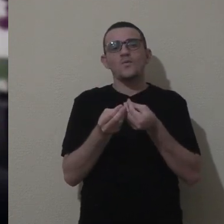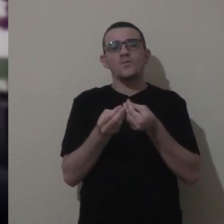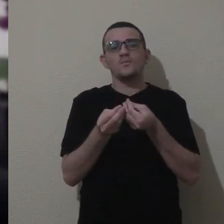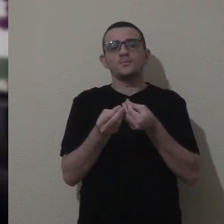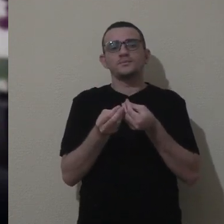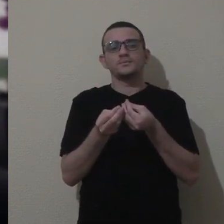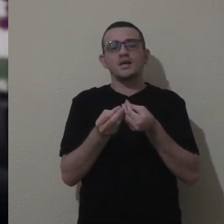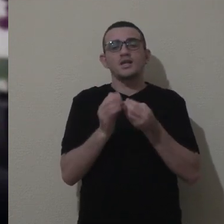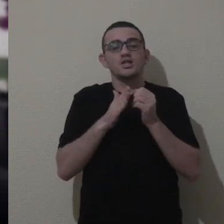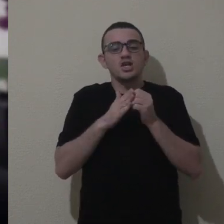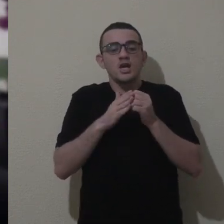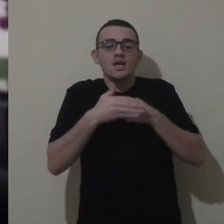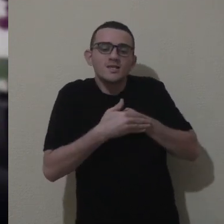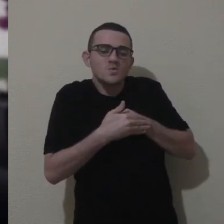gente